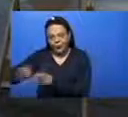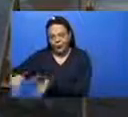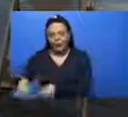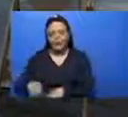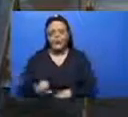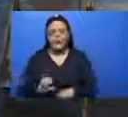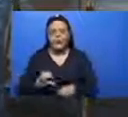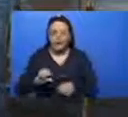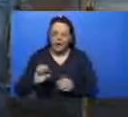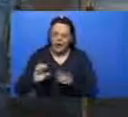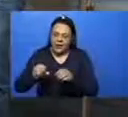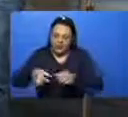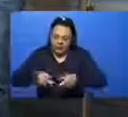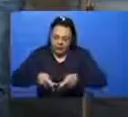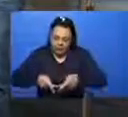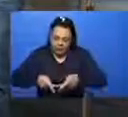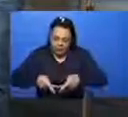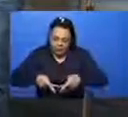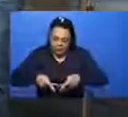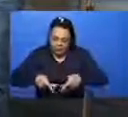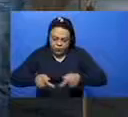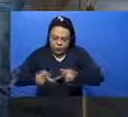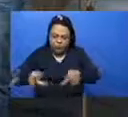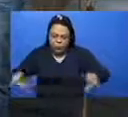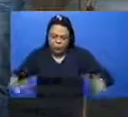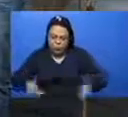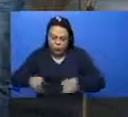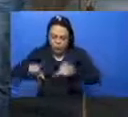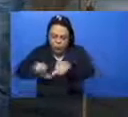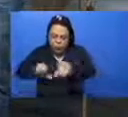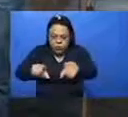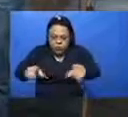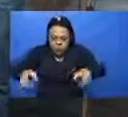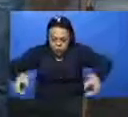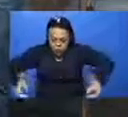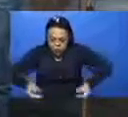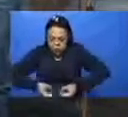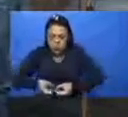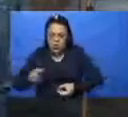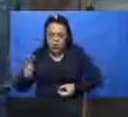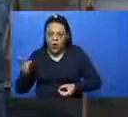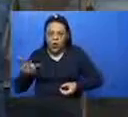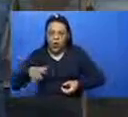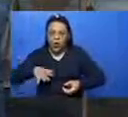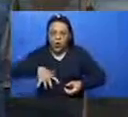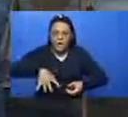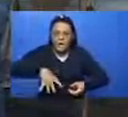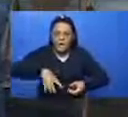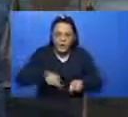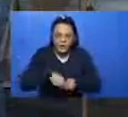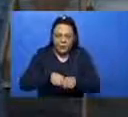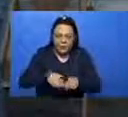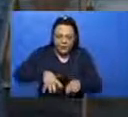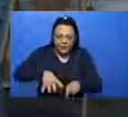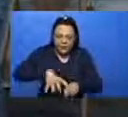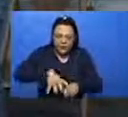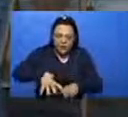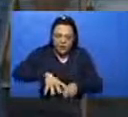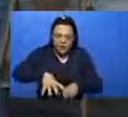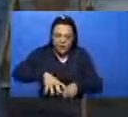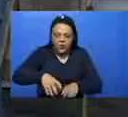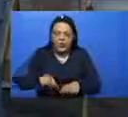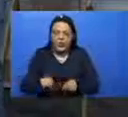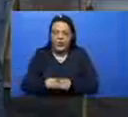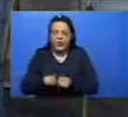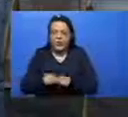inteira. Setor circular, uma fatia da pizza, que pode ser do tamanho que eu quiser. Desde que não seja